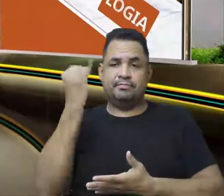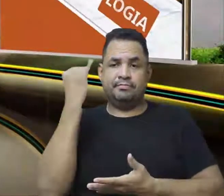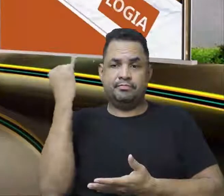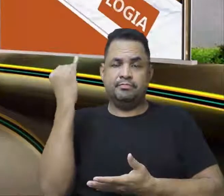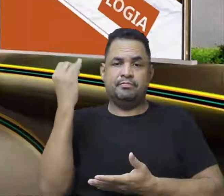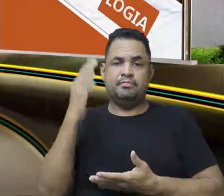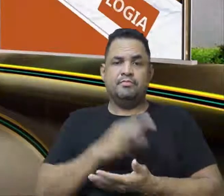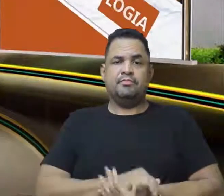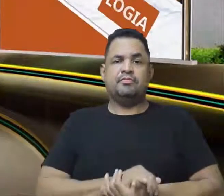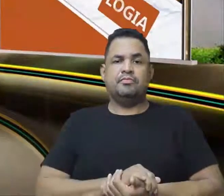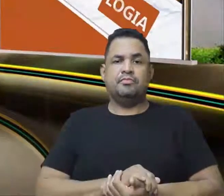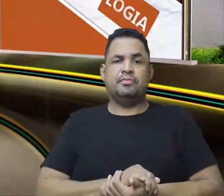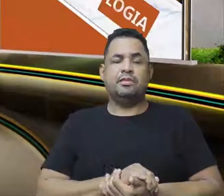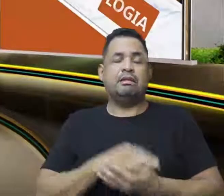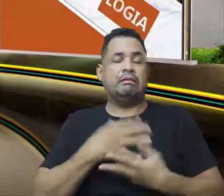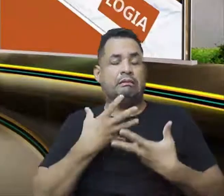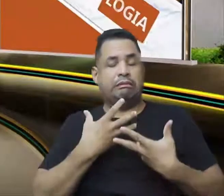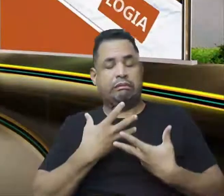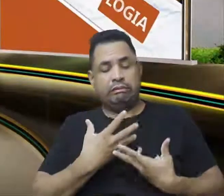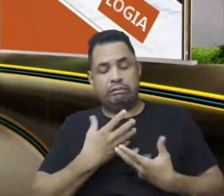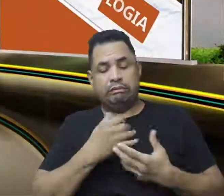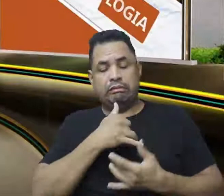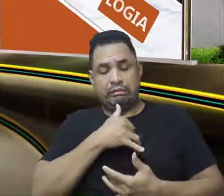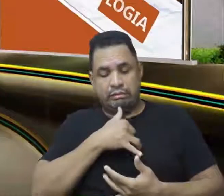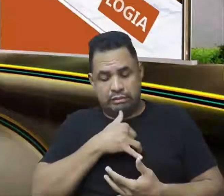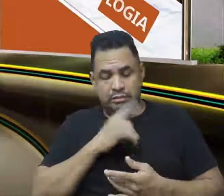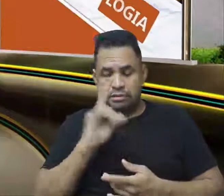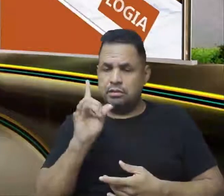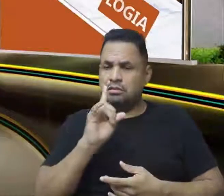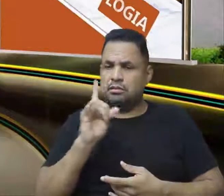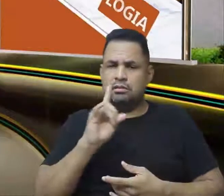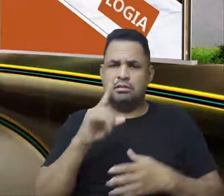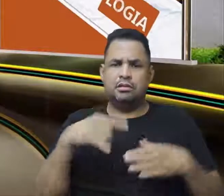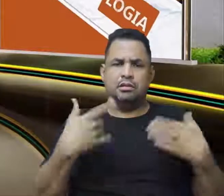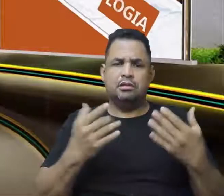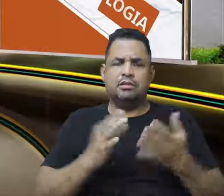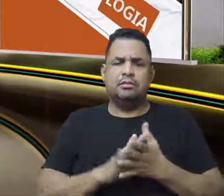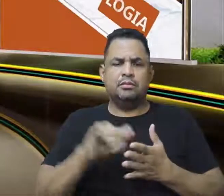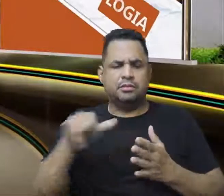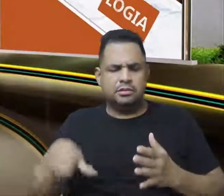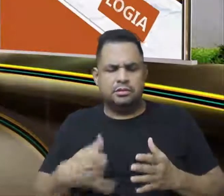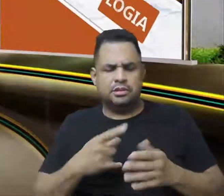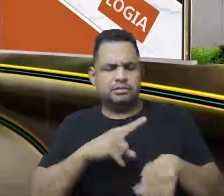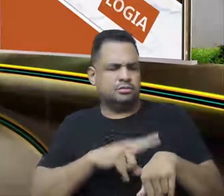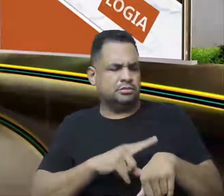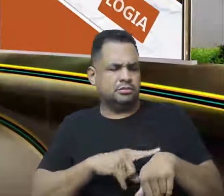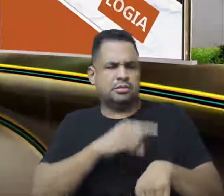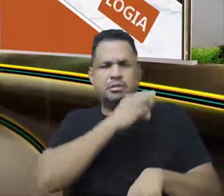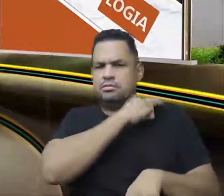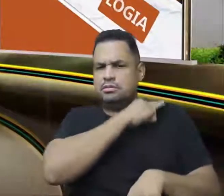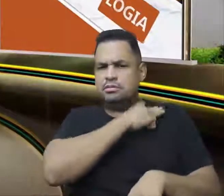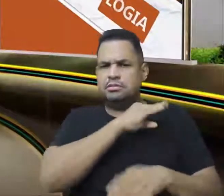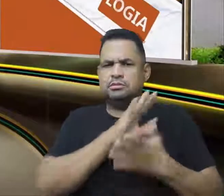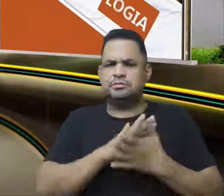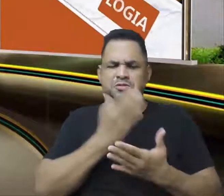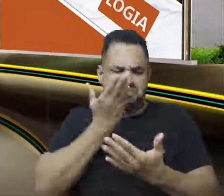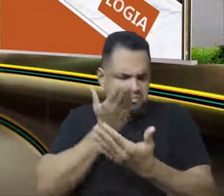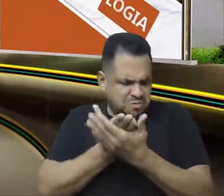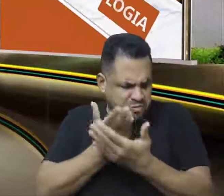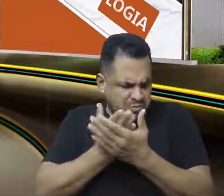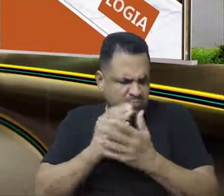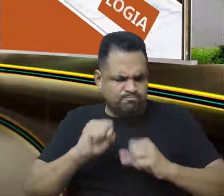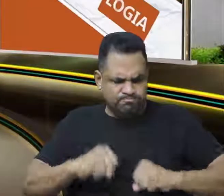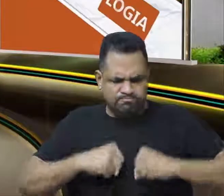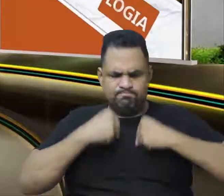importante então não desanimem e esse tempo que vocês estão terceirão deem o máximo de si façam